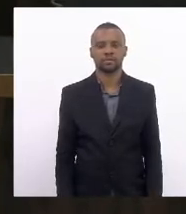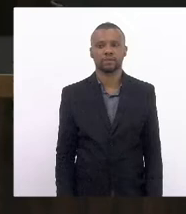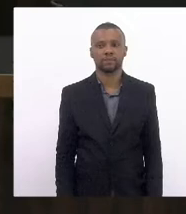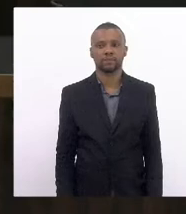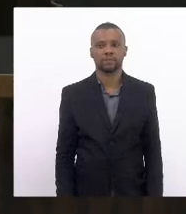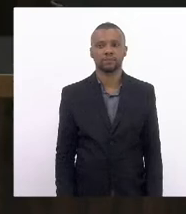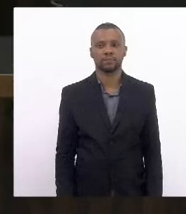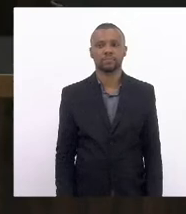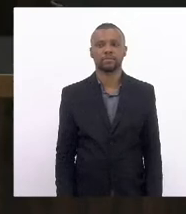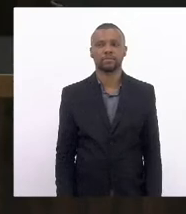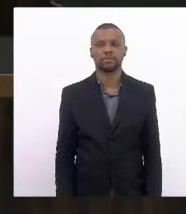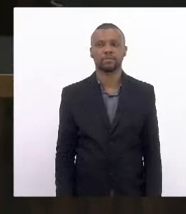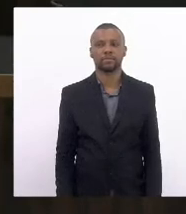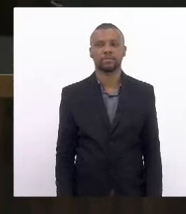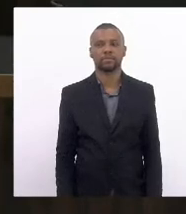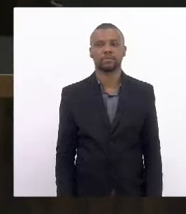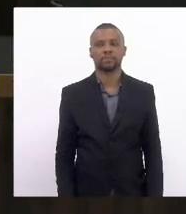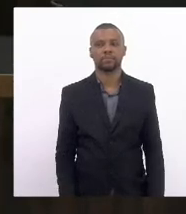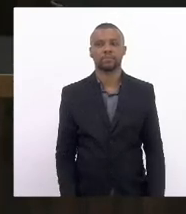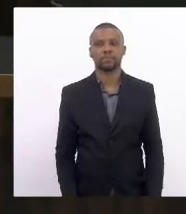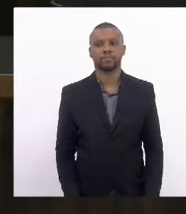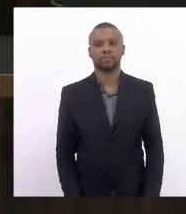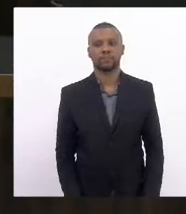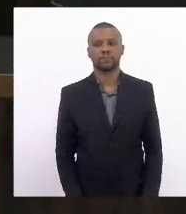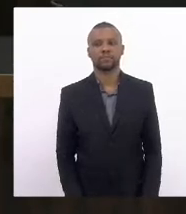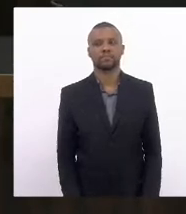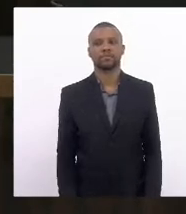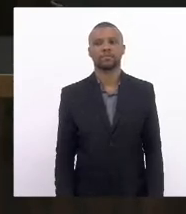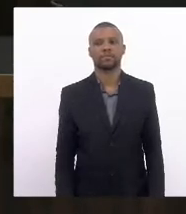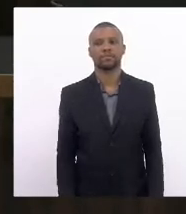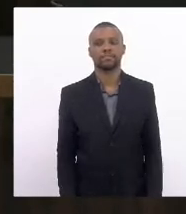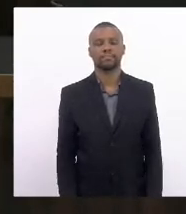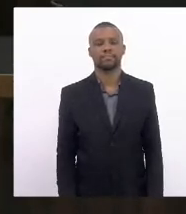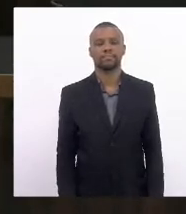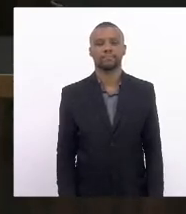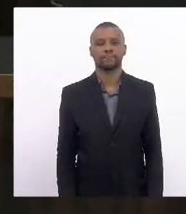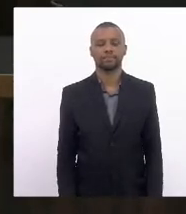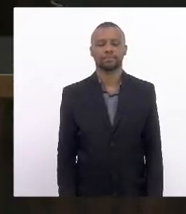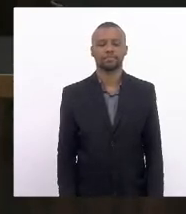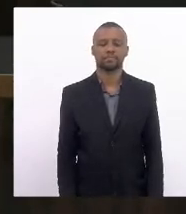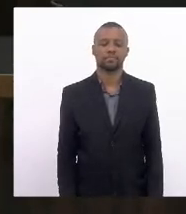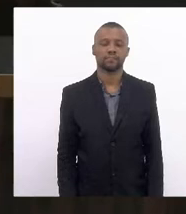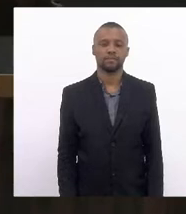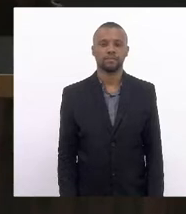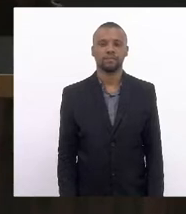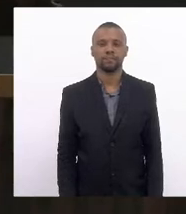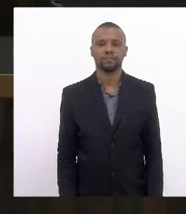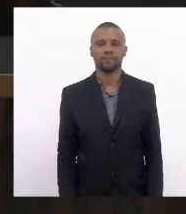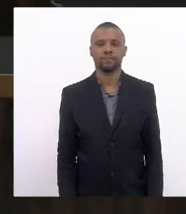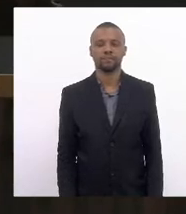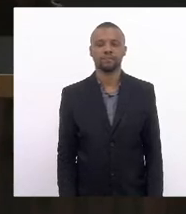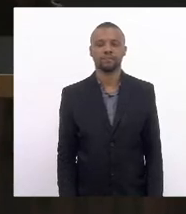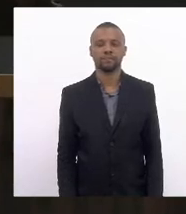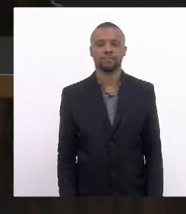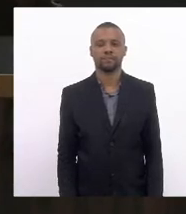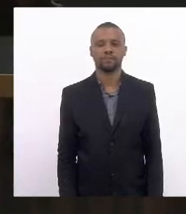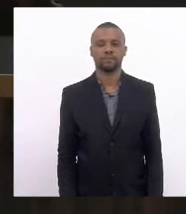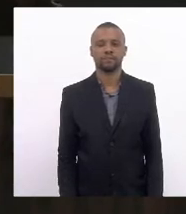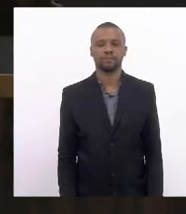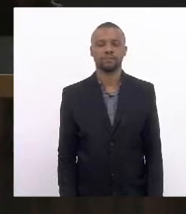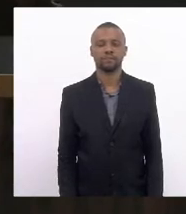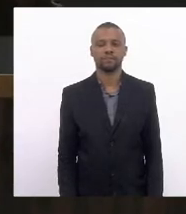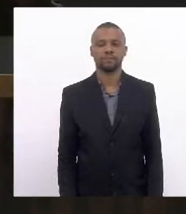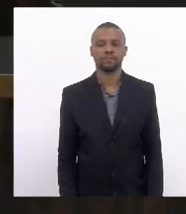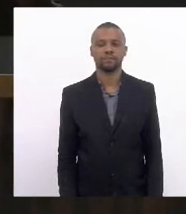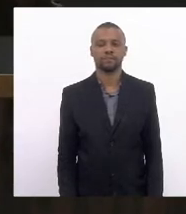Deputado subtenente, já votou. Deputada Tia Ju, já votou. Deputado